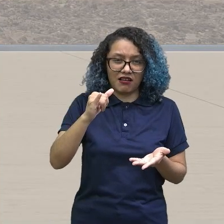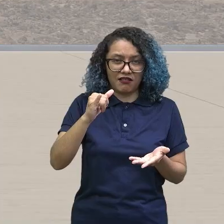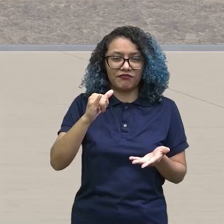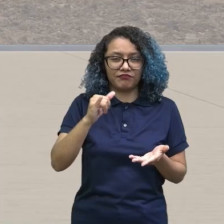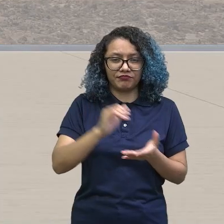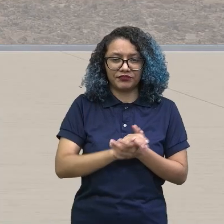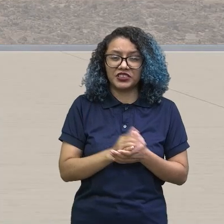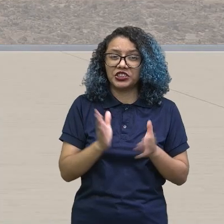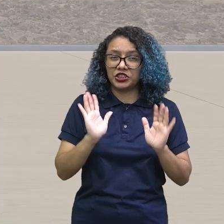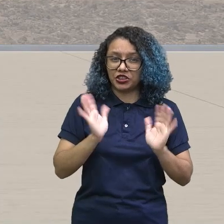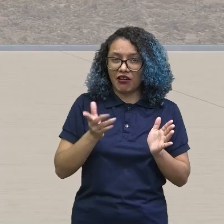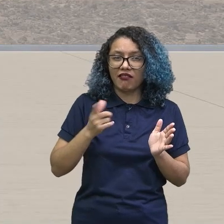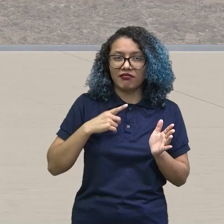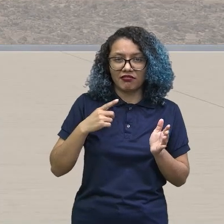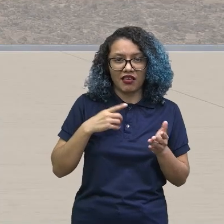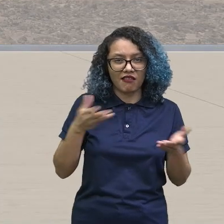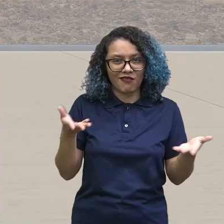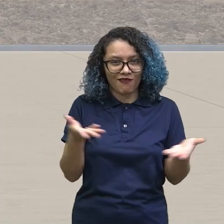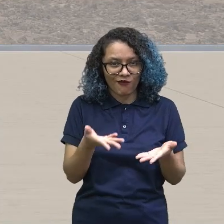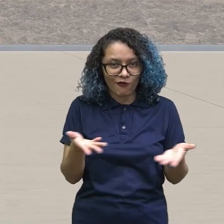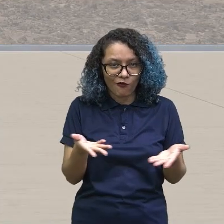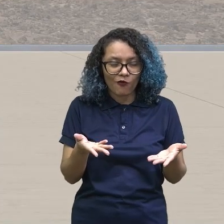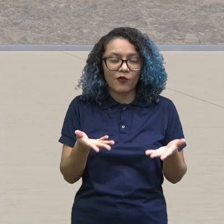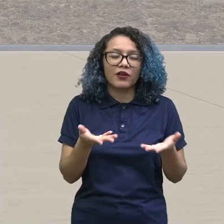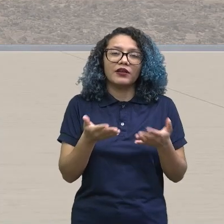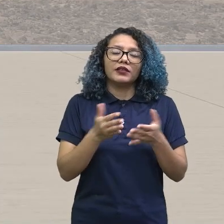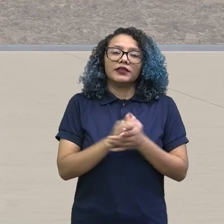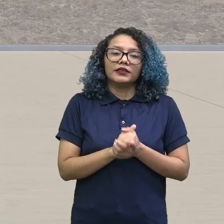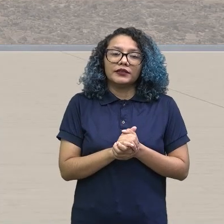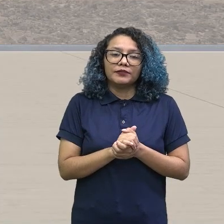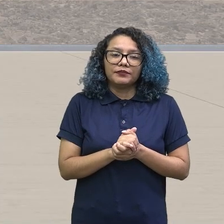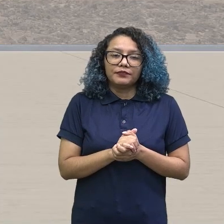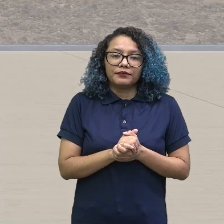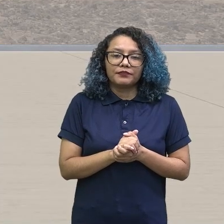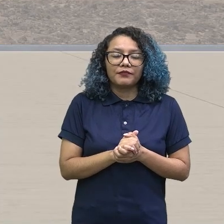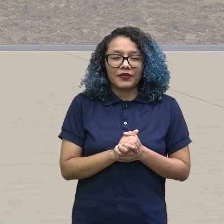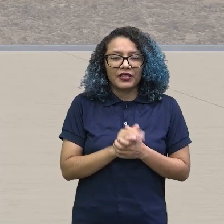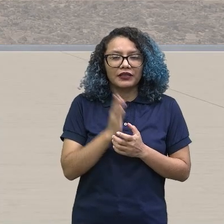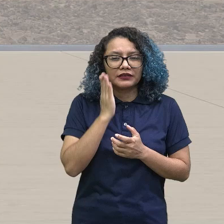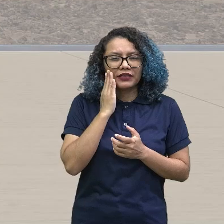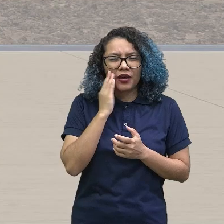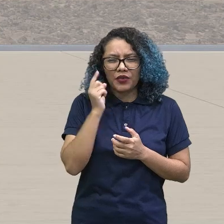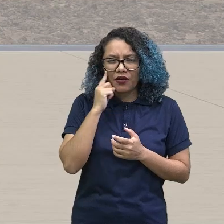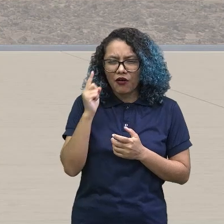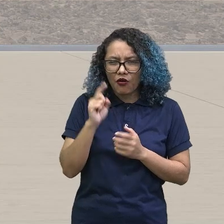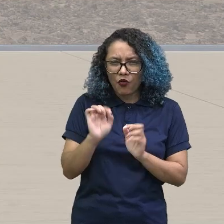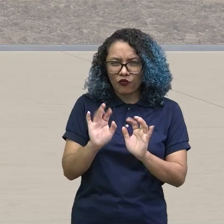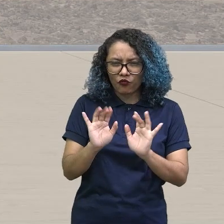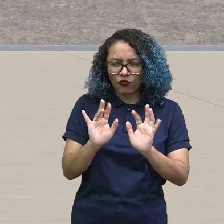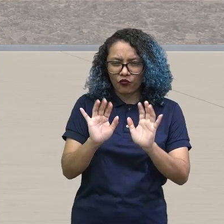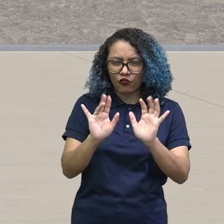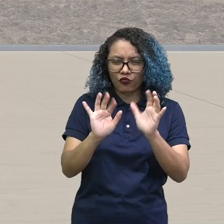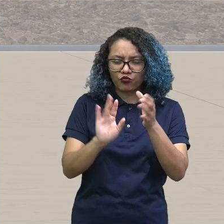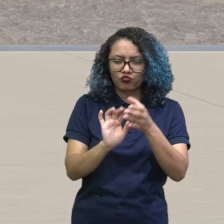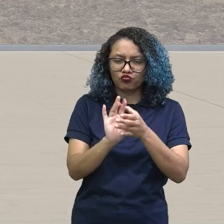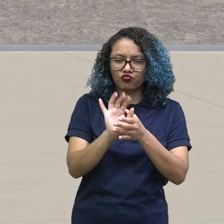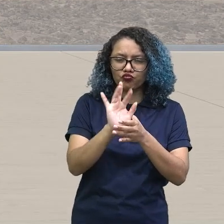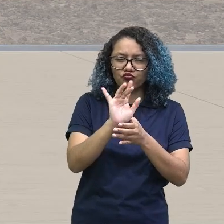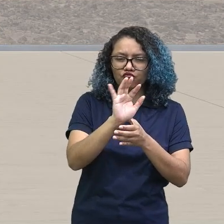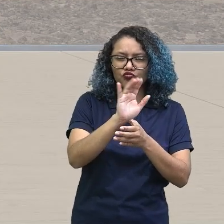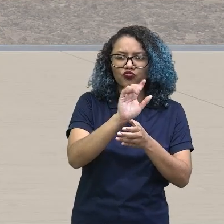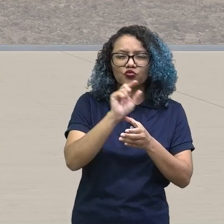existem nos dias de hoje, né? A gente sabe ali que a liberação dessa fumaça, por exemplo, ela